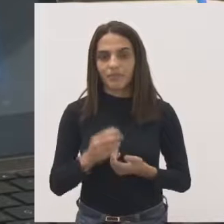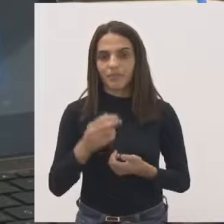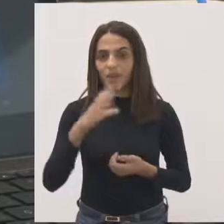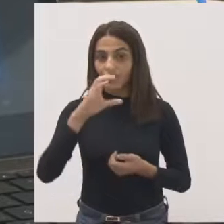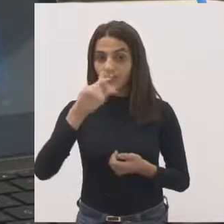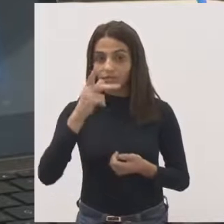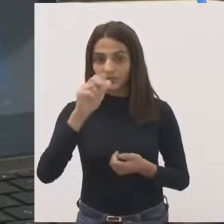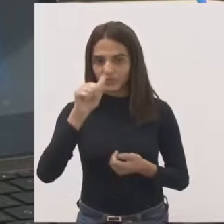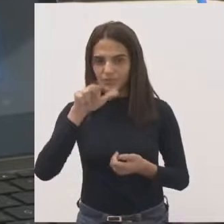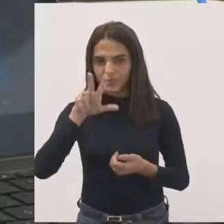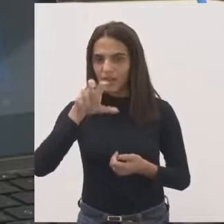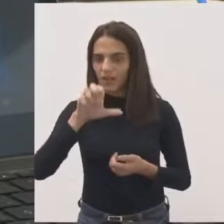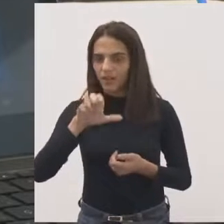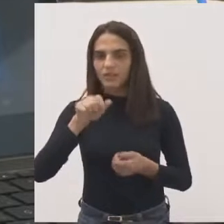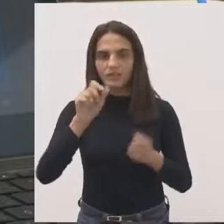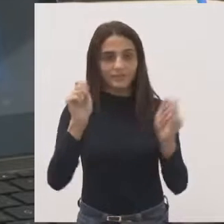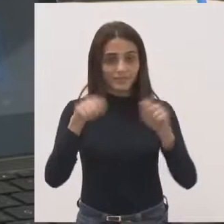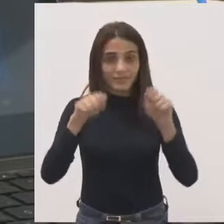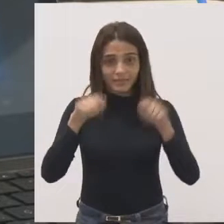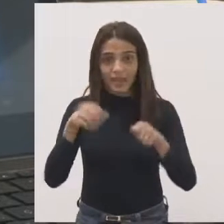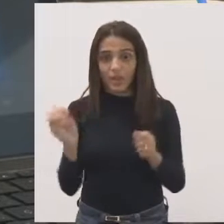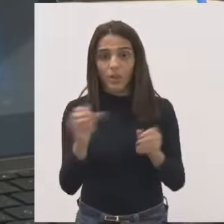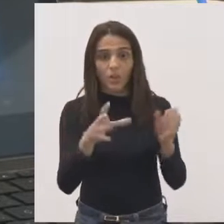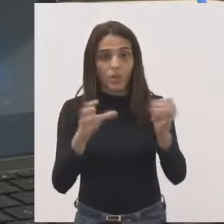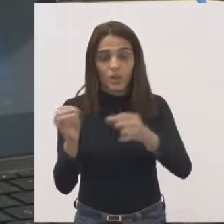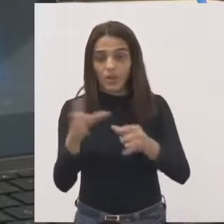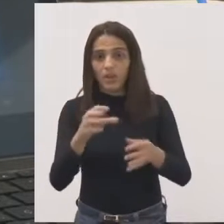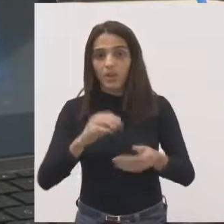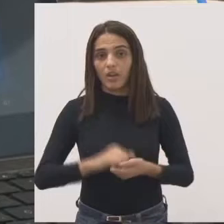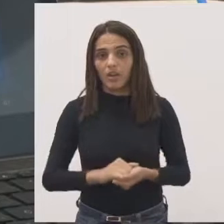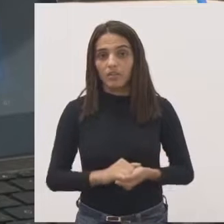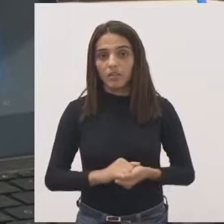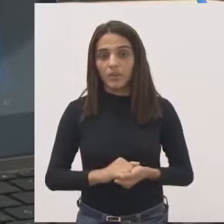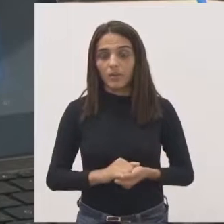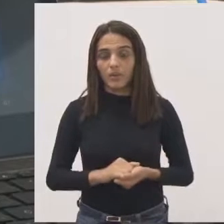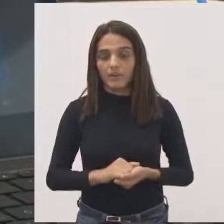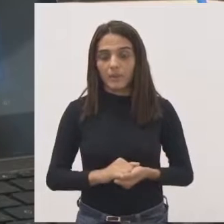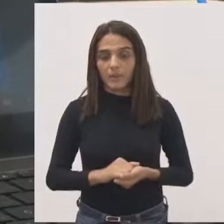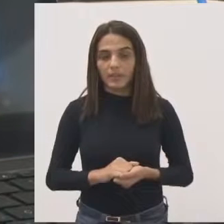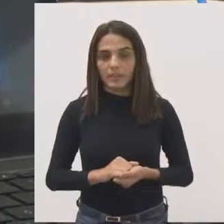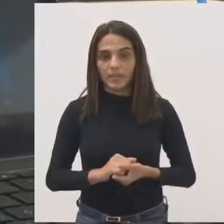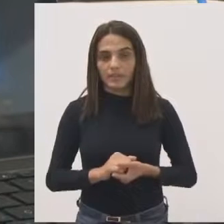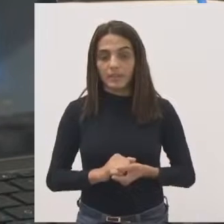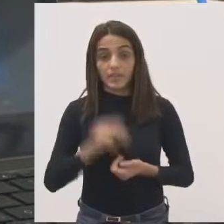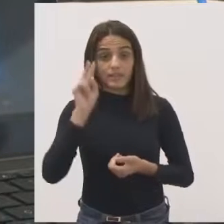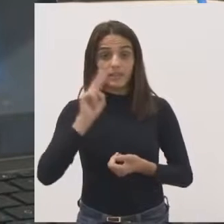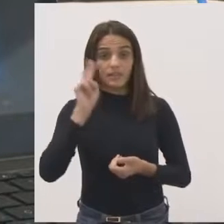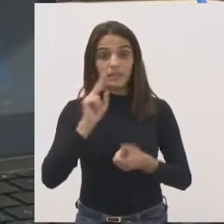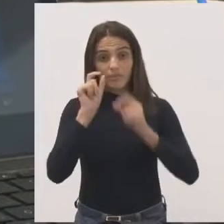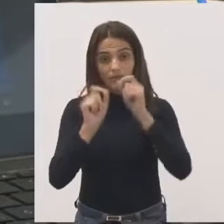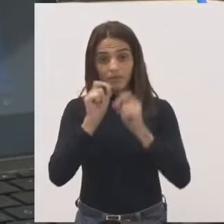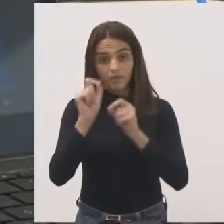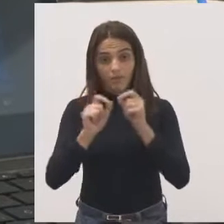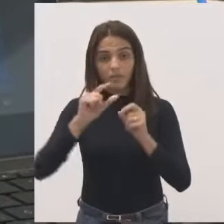você consegue atualizar, como o professor falou. Eu consigo atualizar para o 11? Consegue. Lembrando que tem